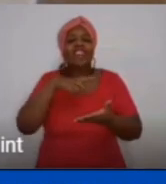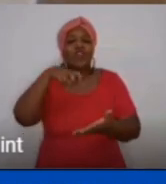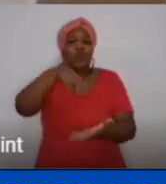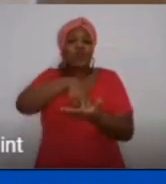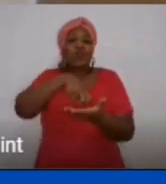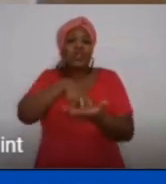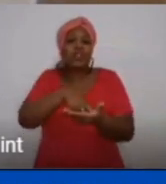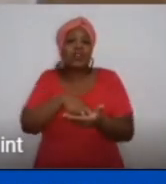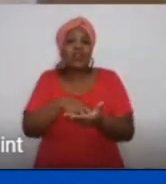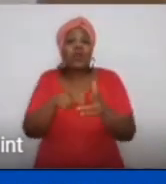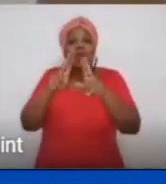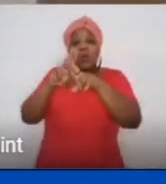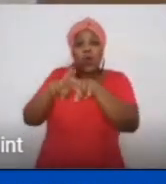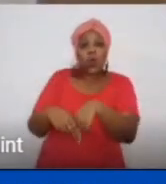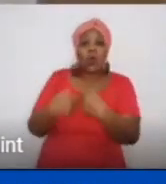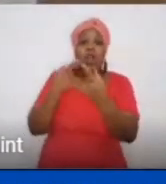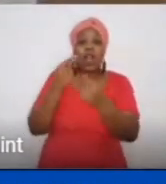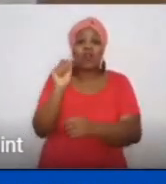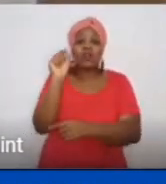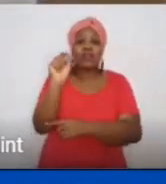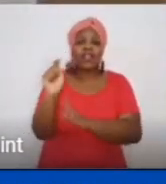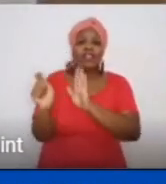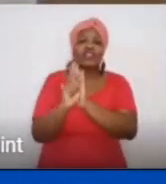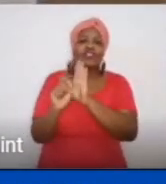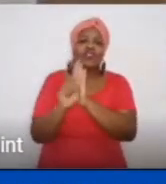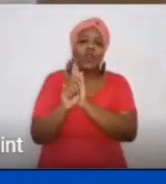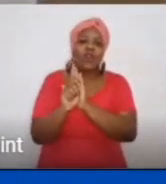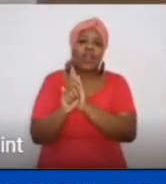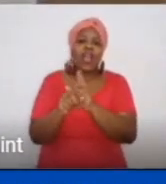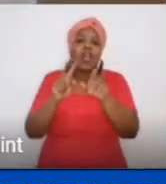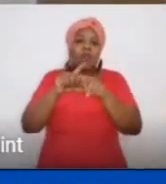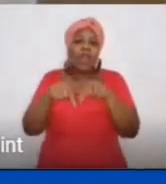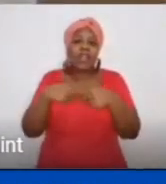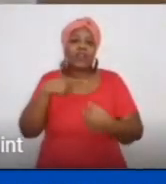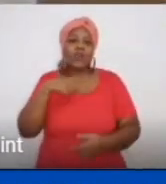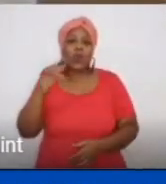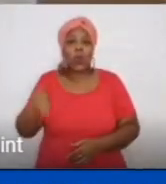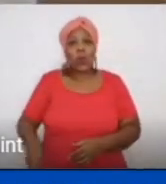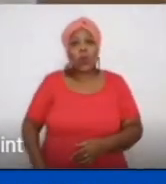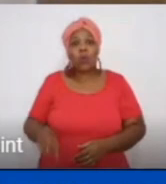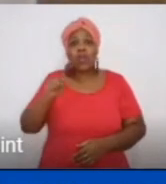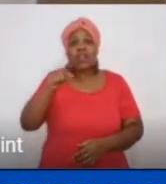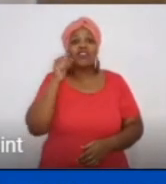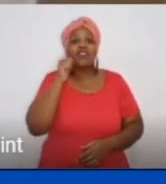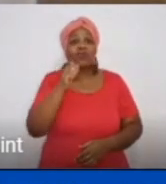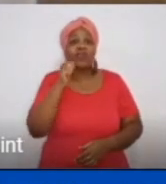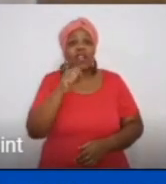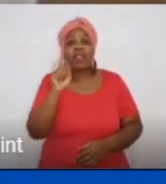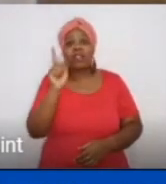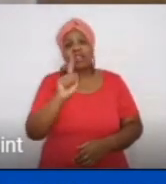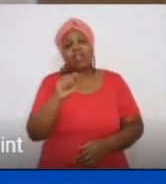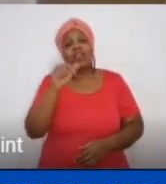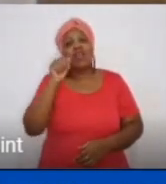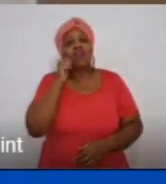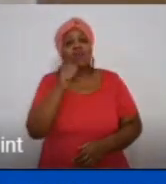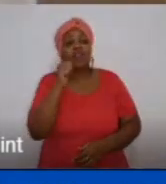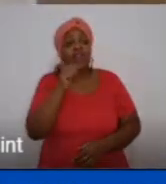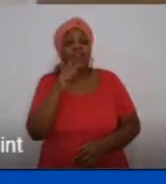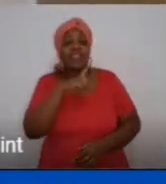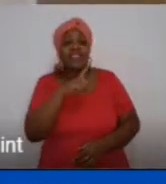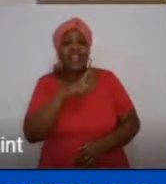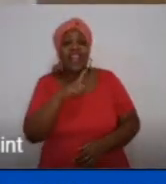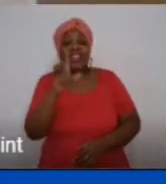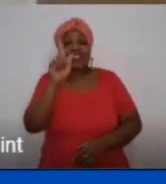coisa relacionada às drogas. Então, são as pessoas que estão no trabalho mais precarizado, são mulheres que, em geral,